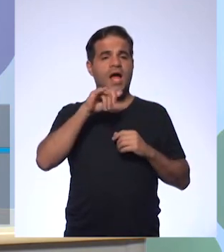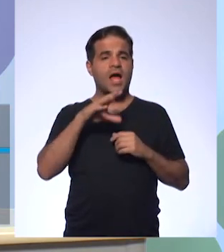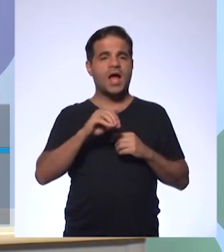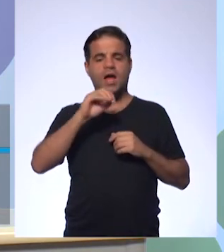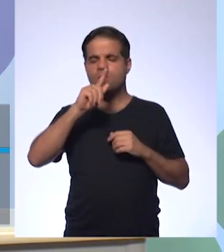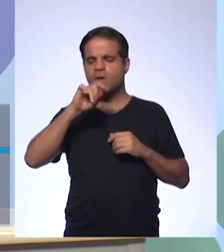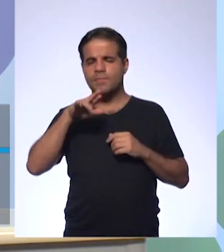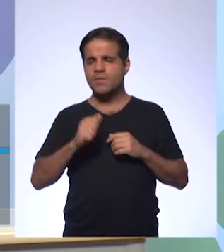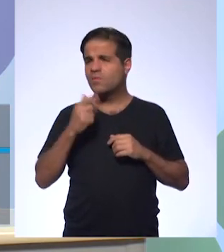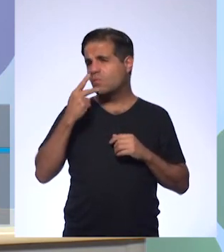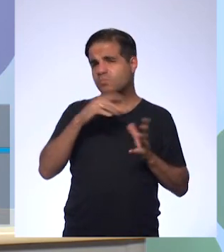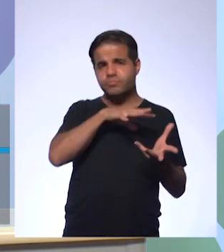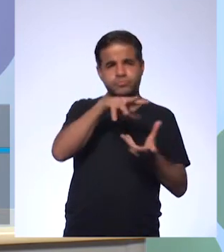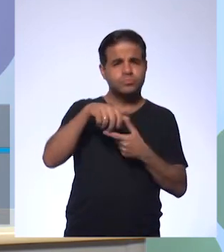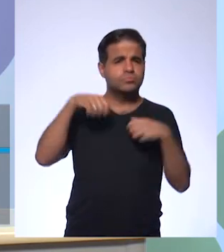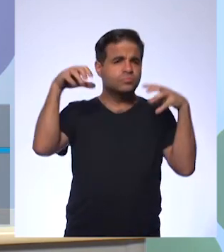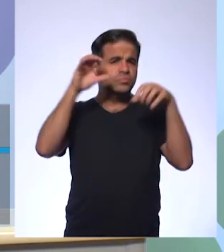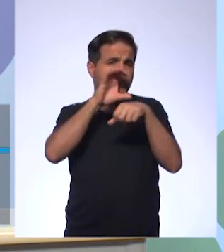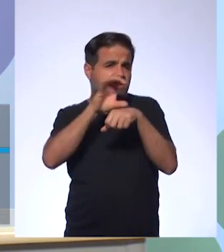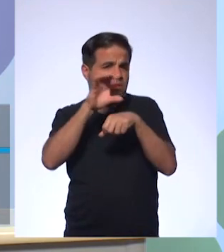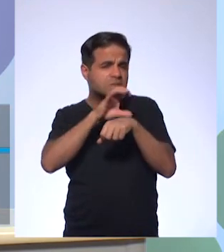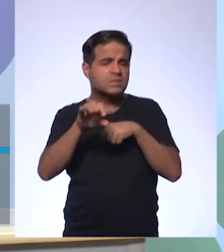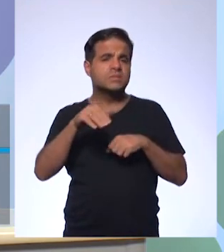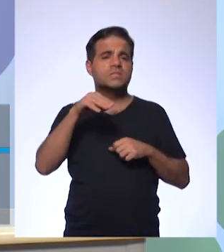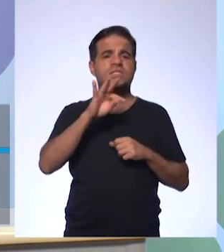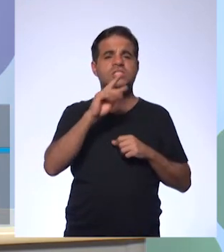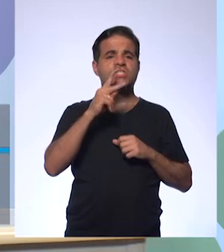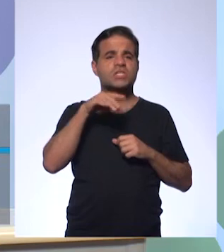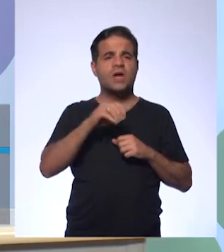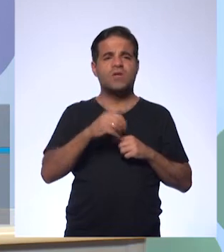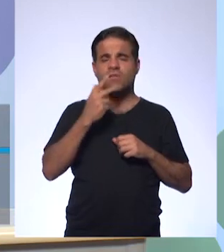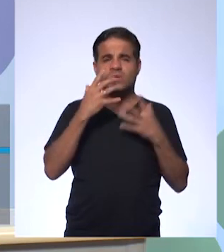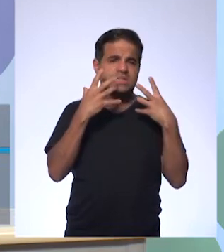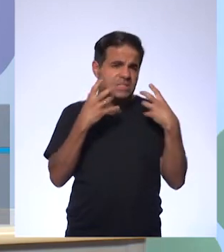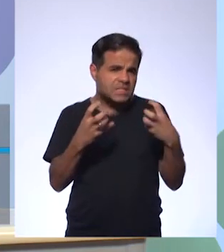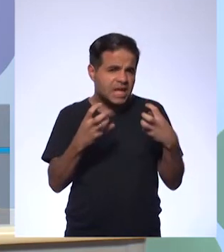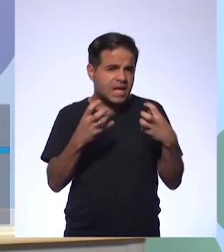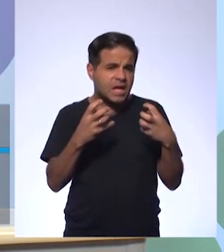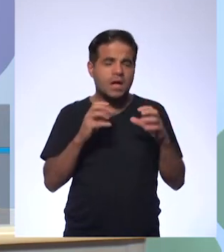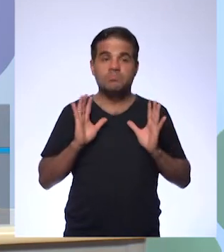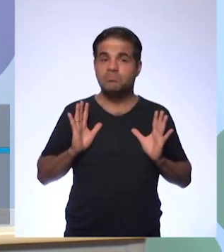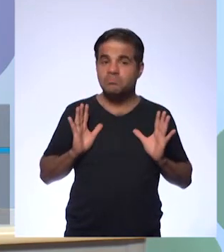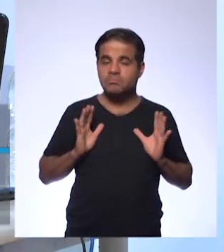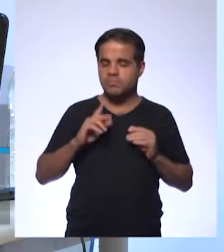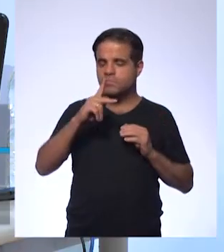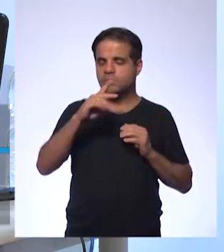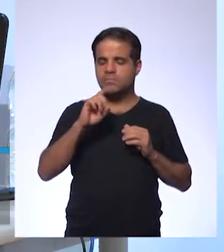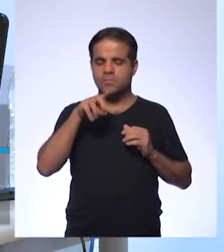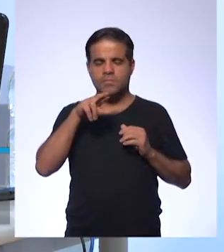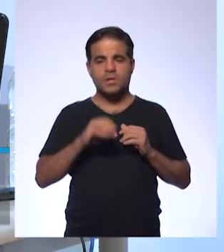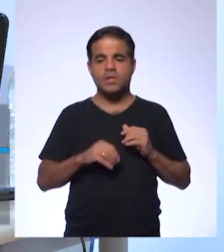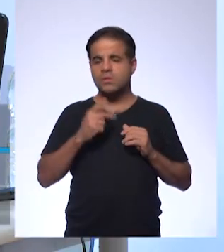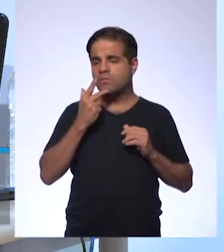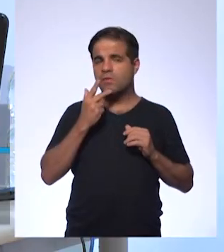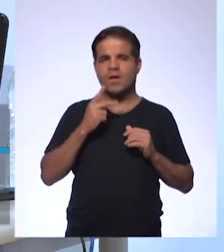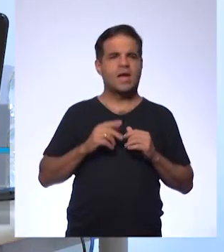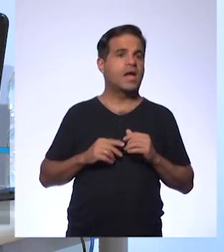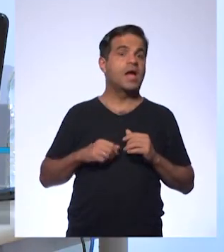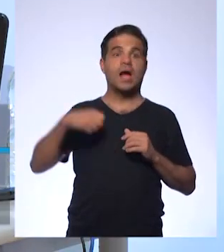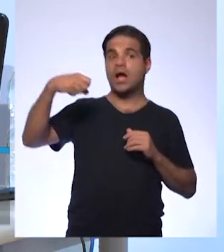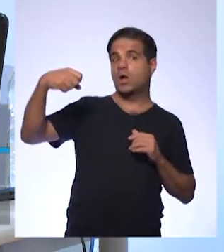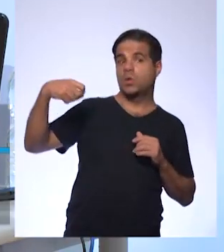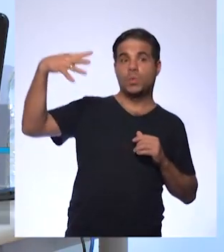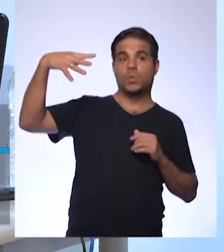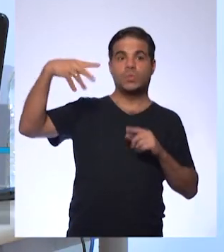mundo cinza. O Tiago Marcel diz, me lembra seca. O Pedro aqui, ele foi assim, a